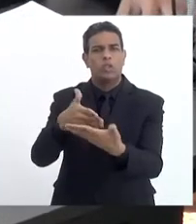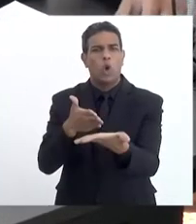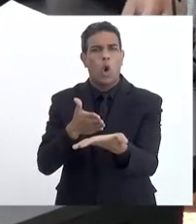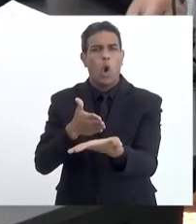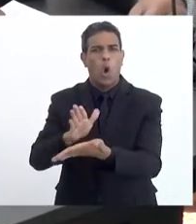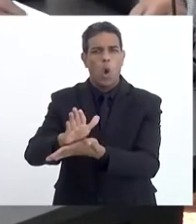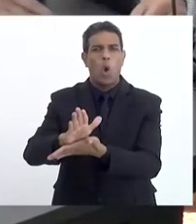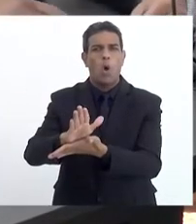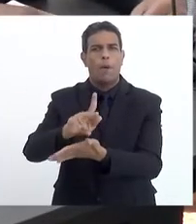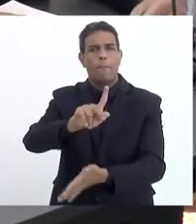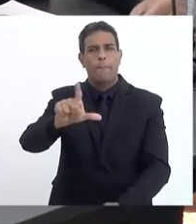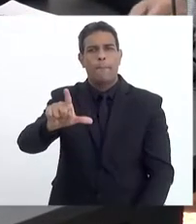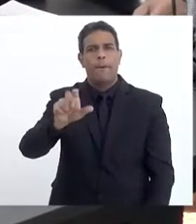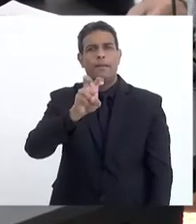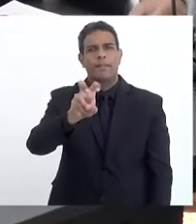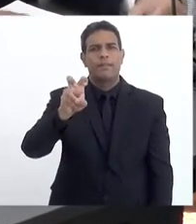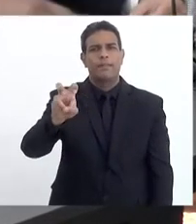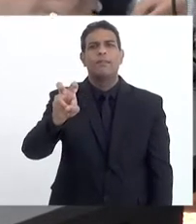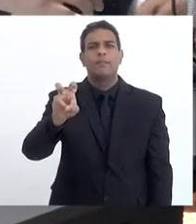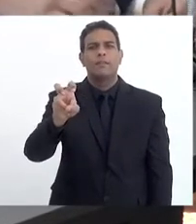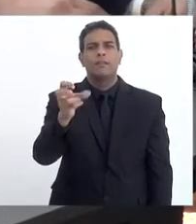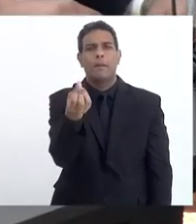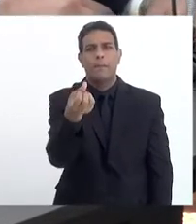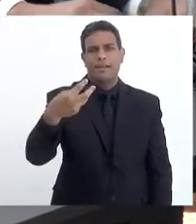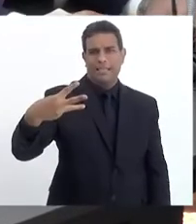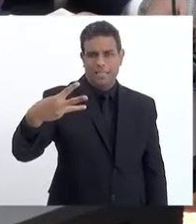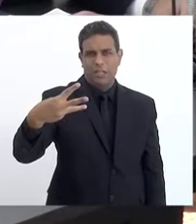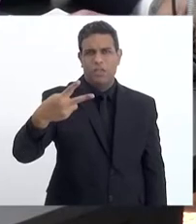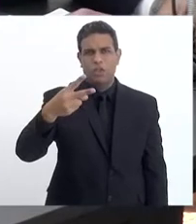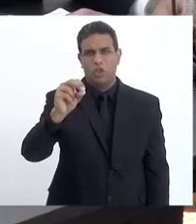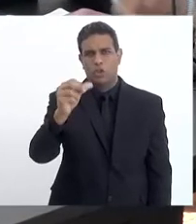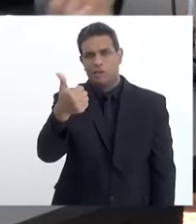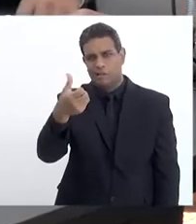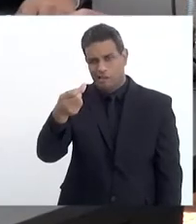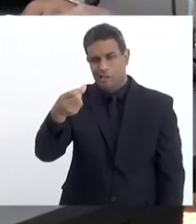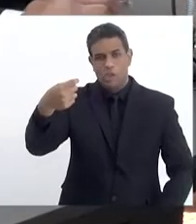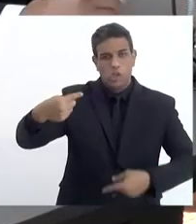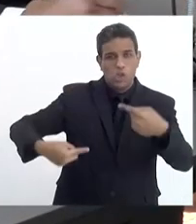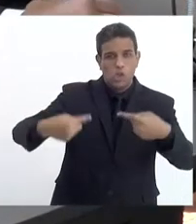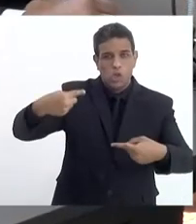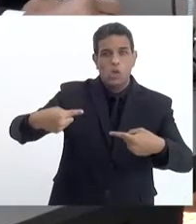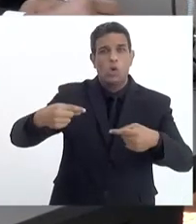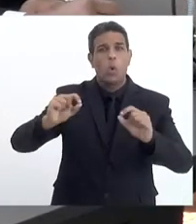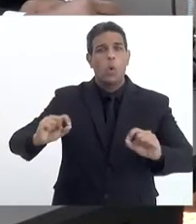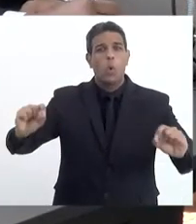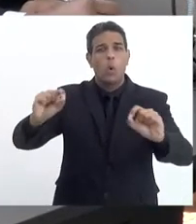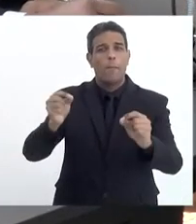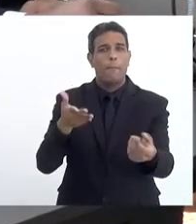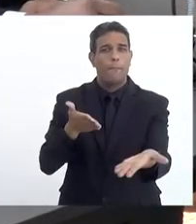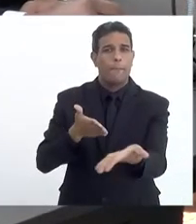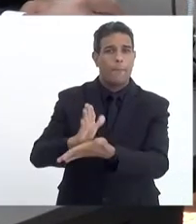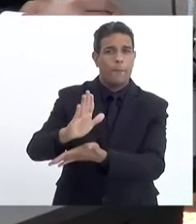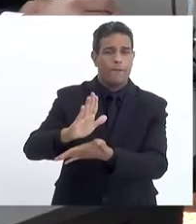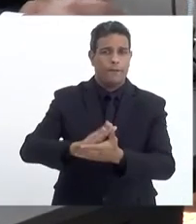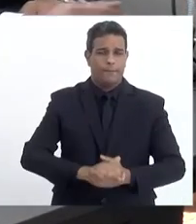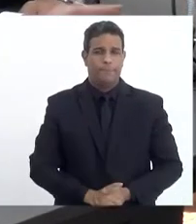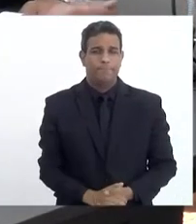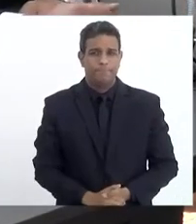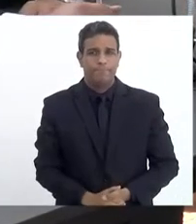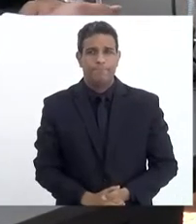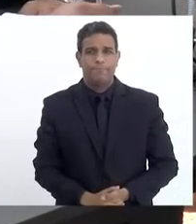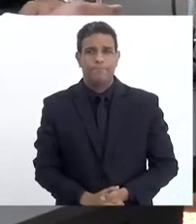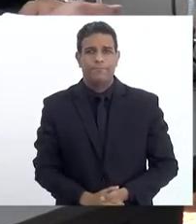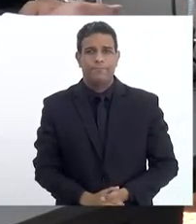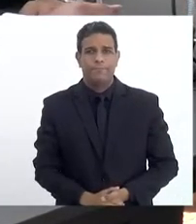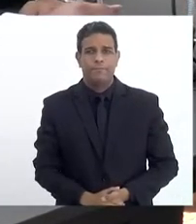emendas, projeto de lei 553/2019. Em discussão, em votação, aprovado.